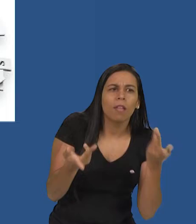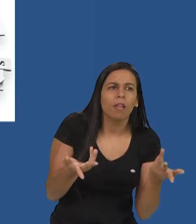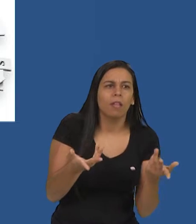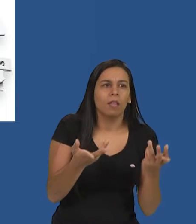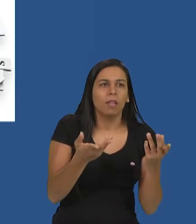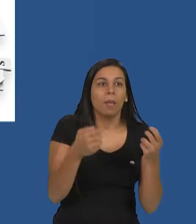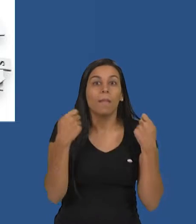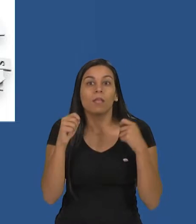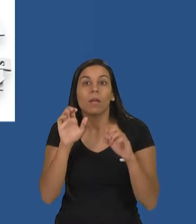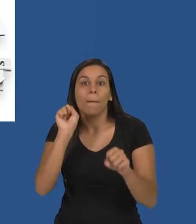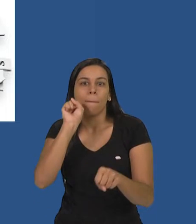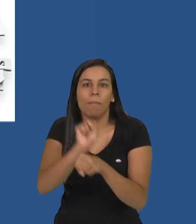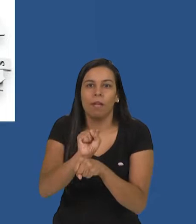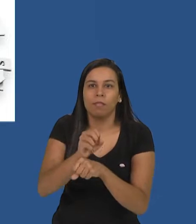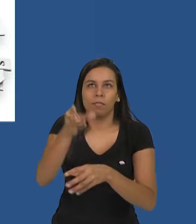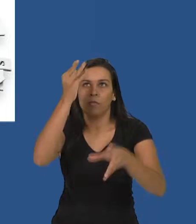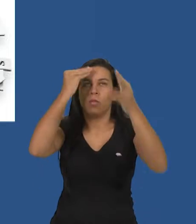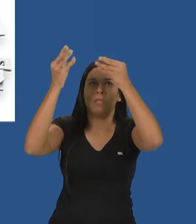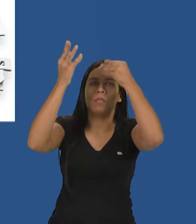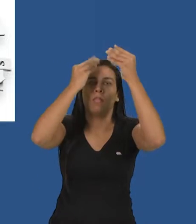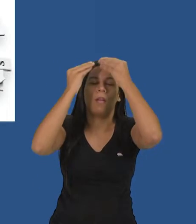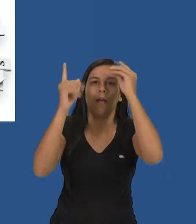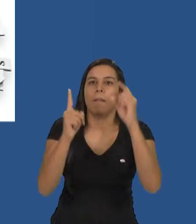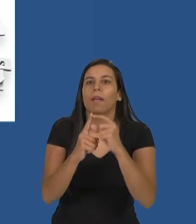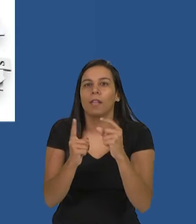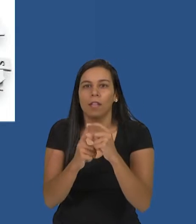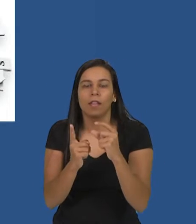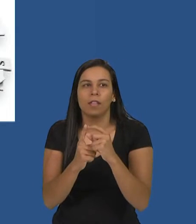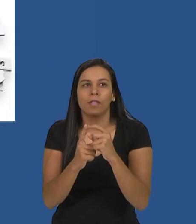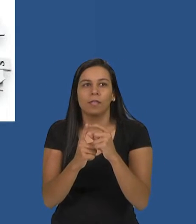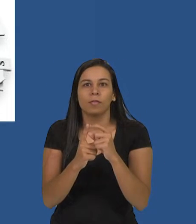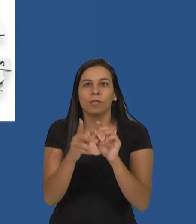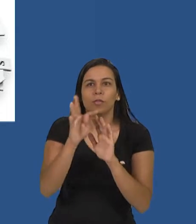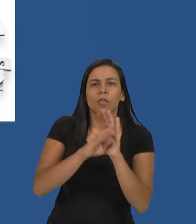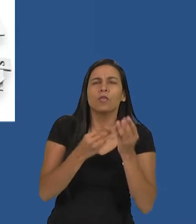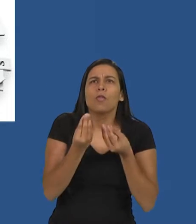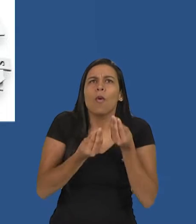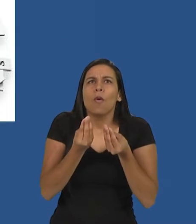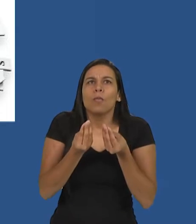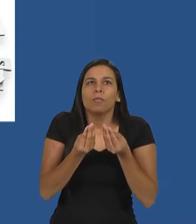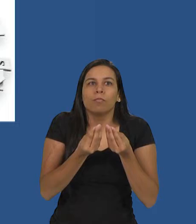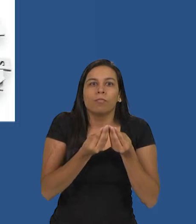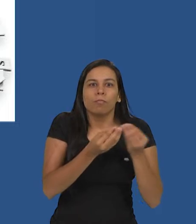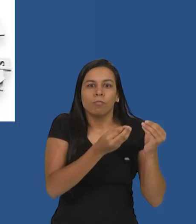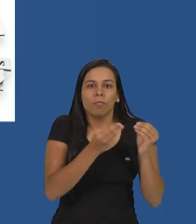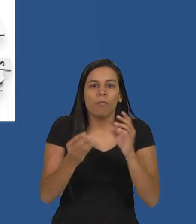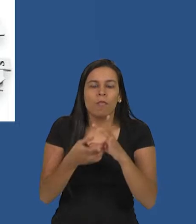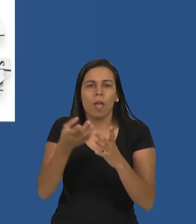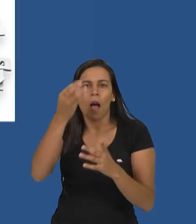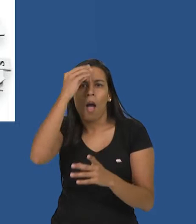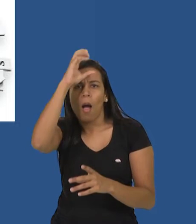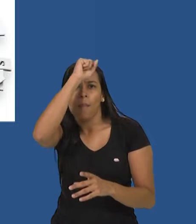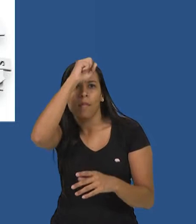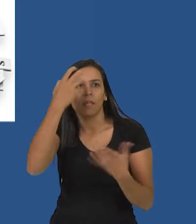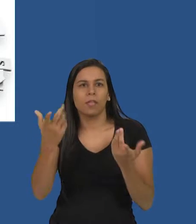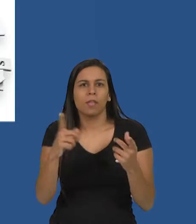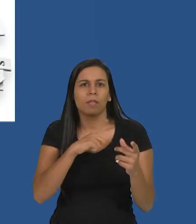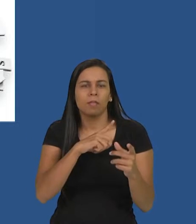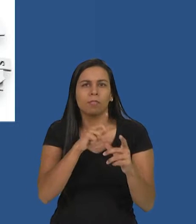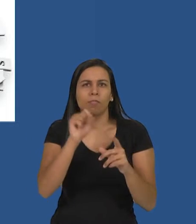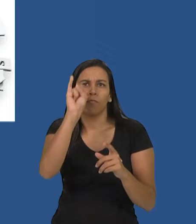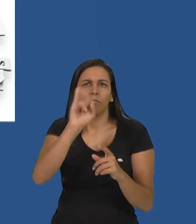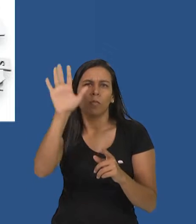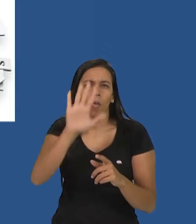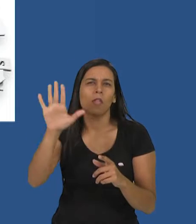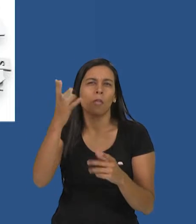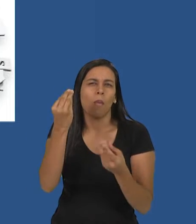é pare de memorizar palavras, né? O texto propõe aqui como construir vocabulário, a gente tem aqui uma figura com um monte de palavras, né? Talvez